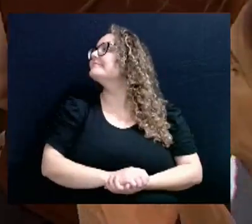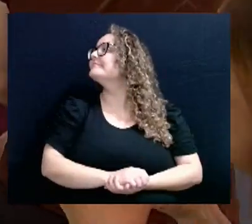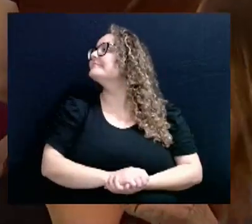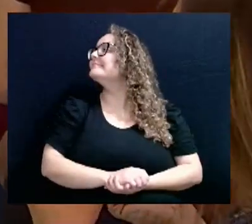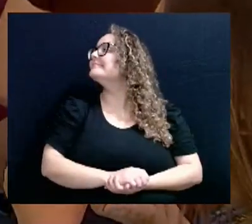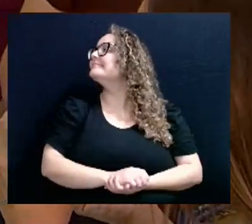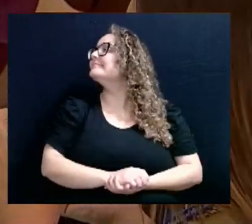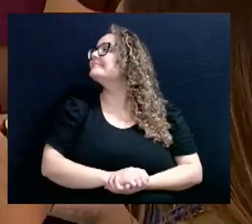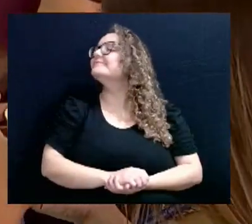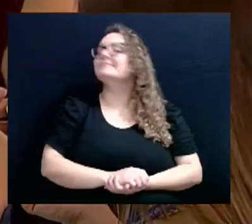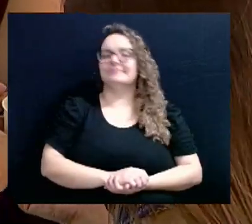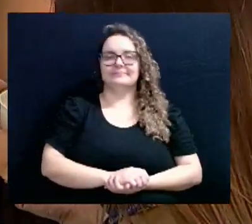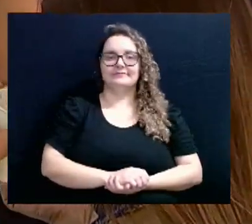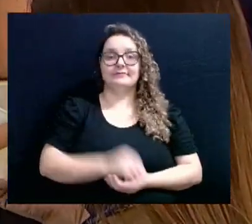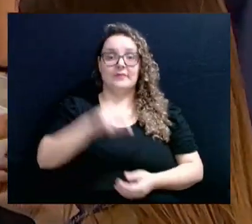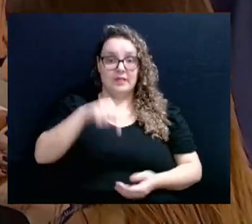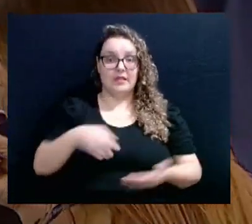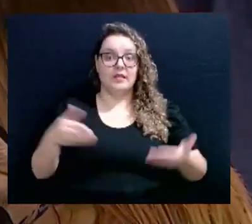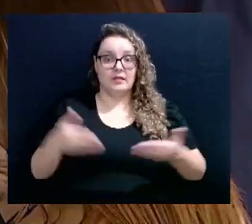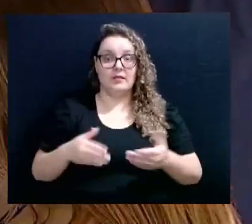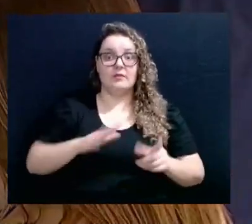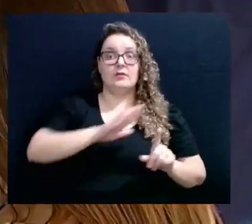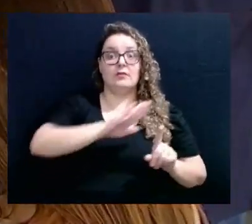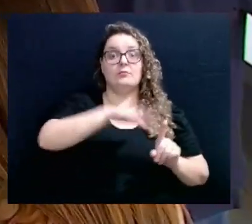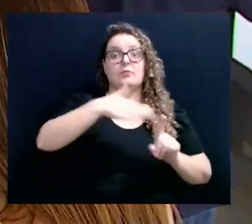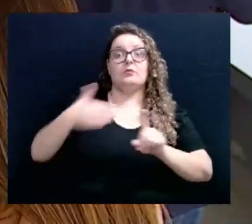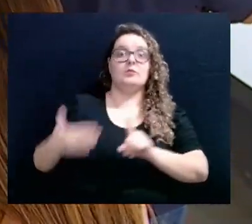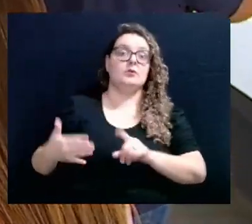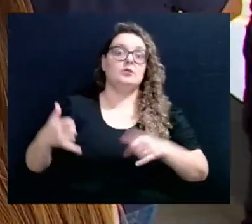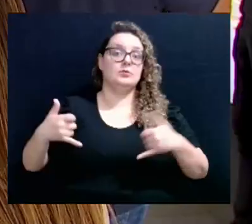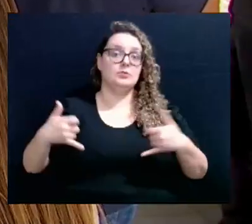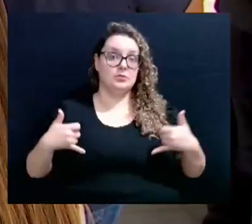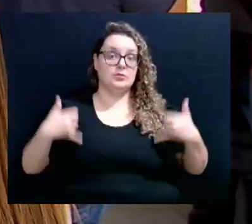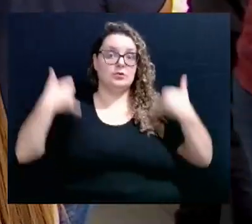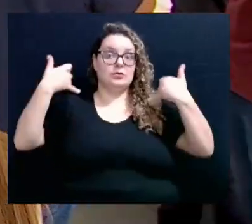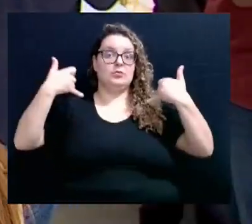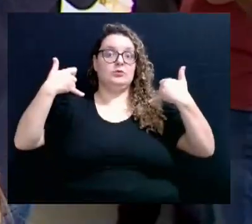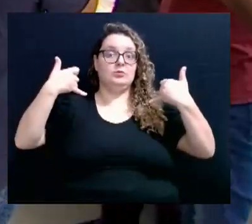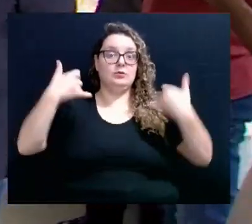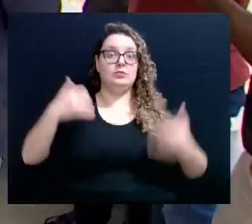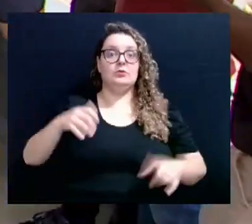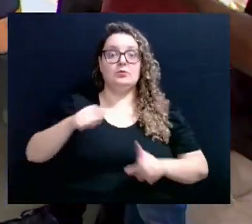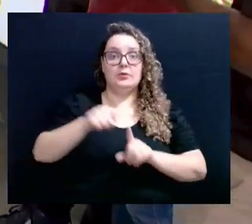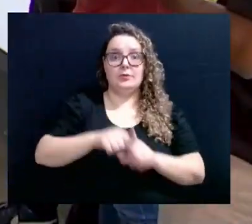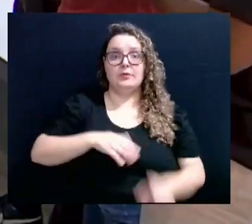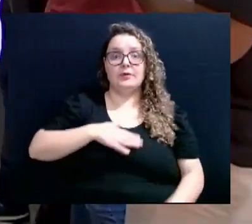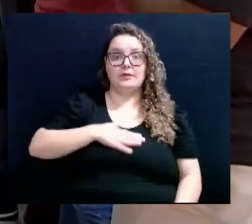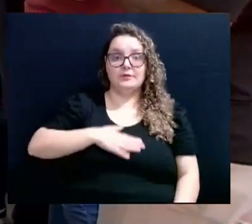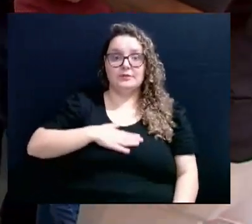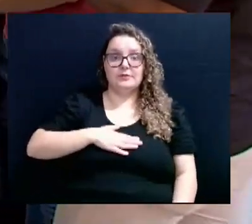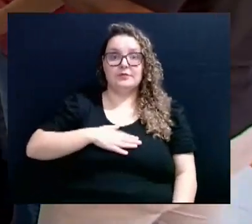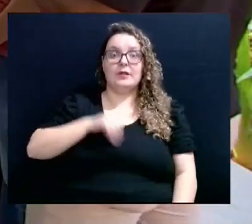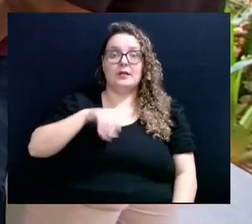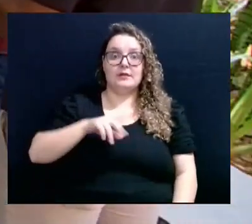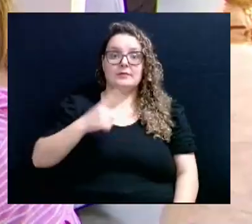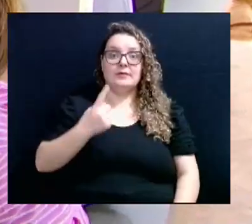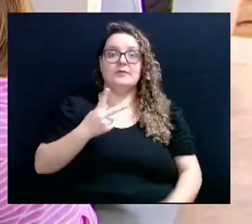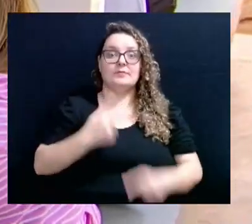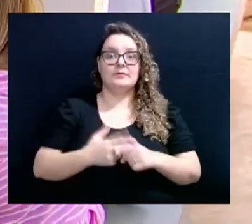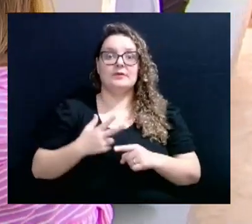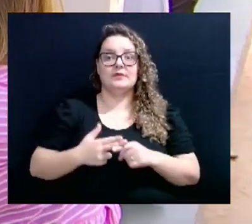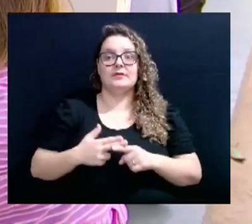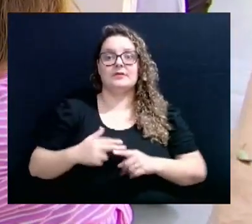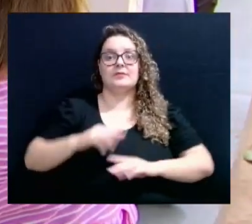Desta vez foram homenageados os aniversariantes de agosto em mais uma edição do Câmara Integrada.